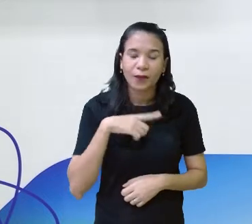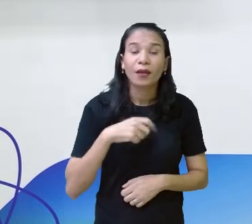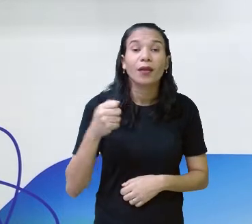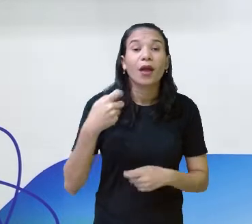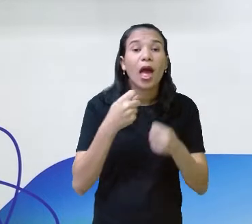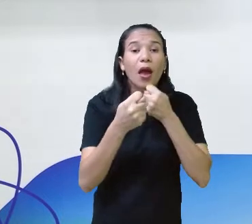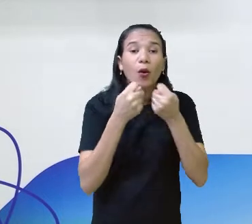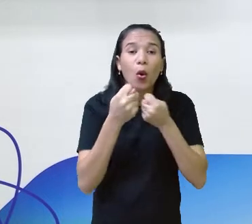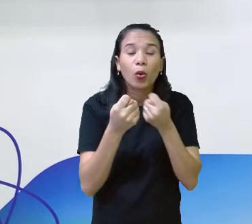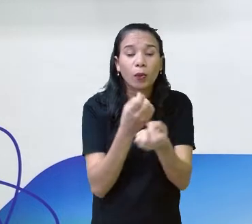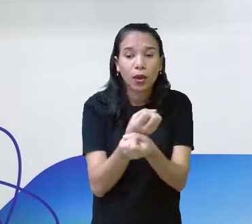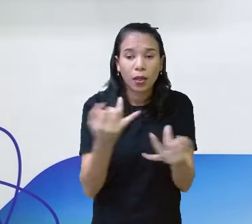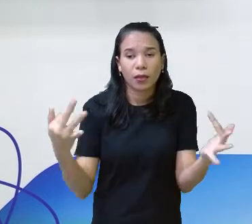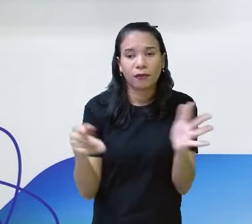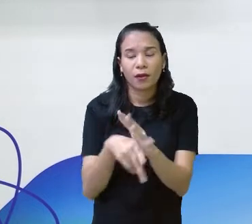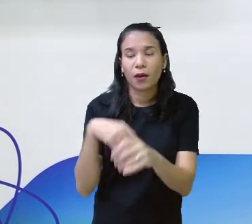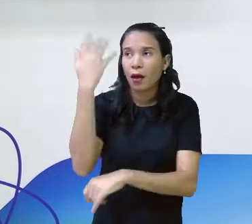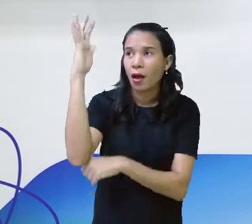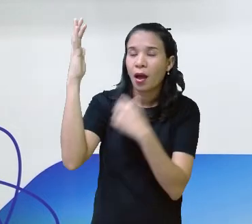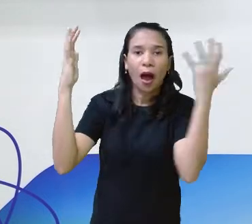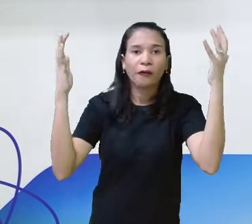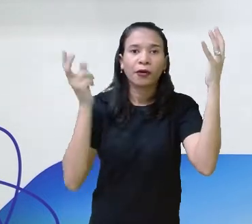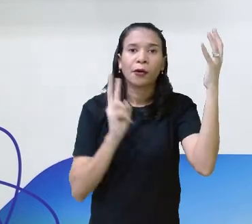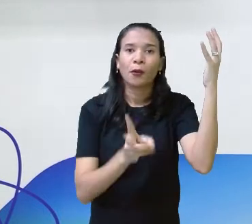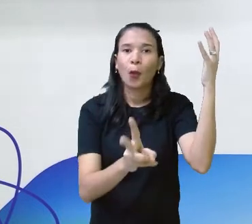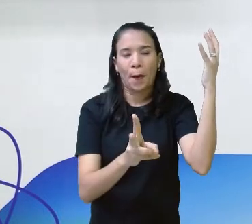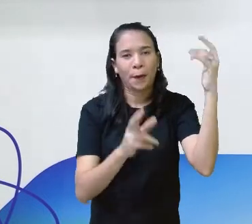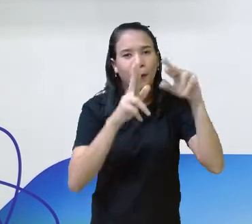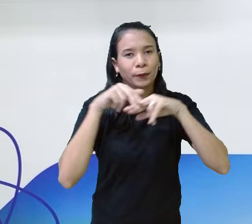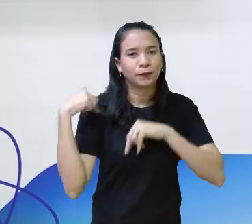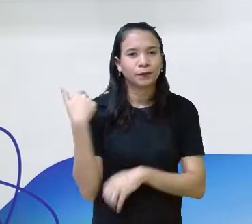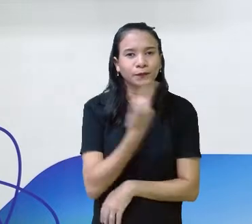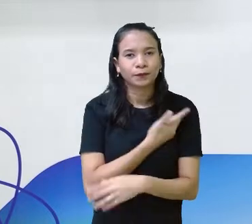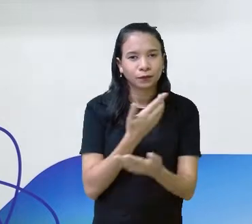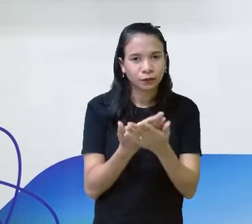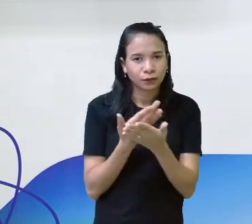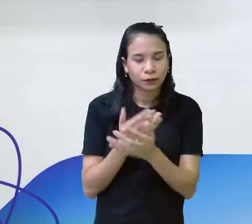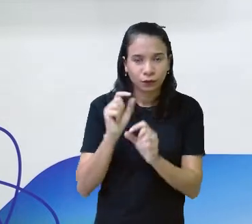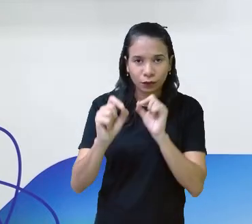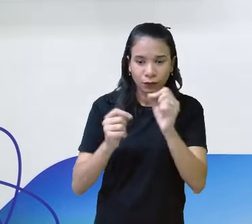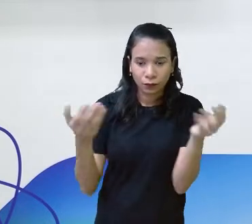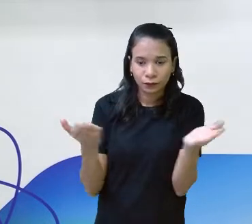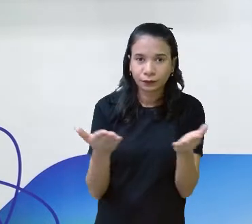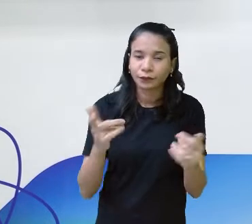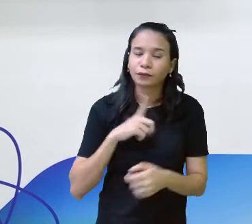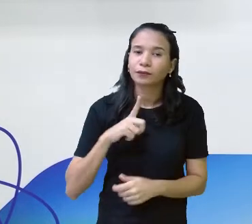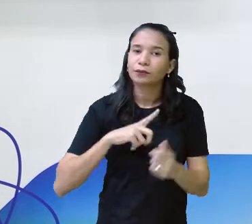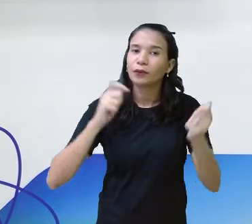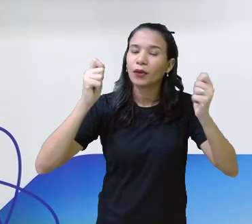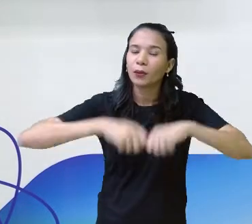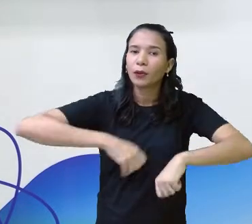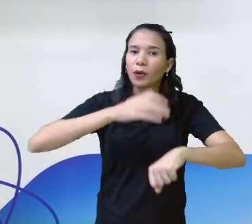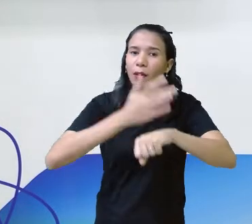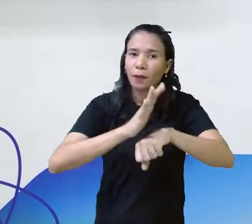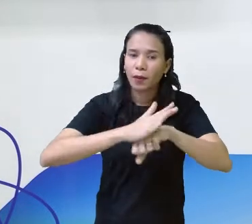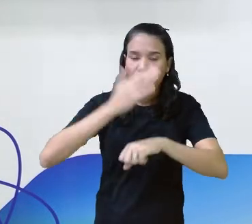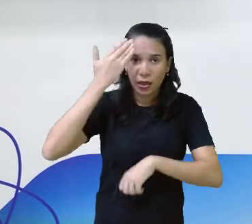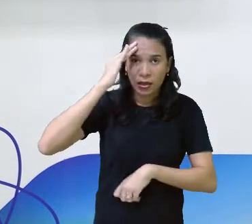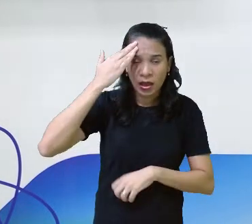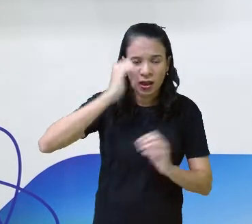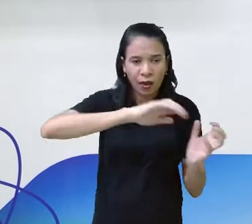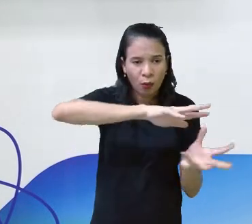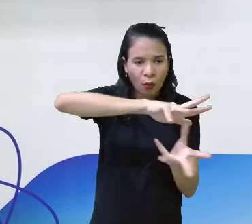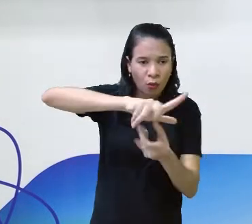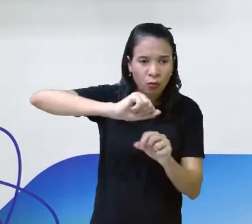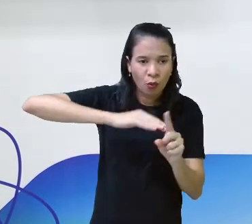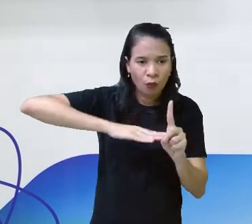poupando diversas árvores de serem derrubadas. Então, a linha da nossa aula é essa hoje. O que nós vamos entender o que é o aquecimento